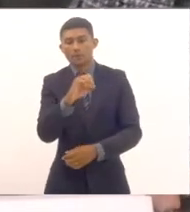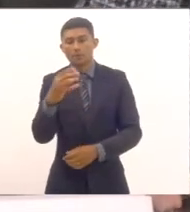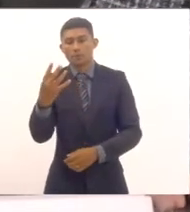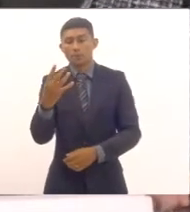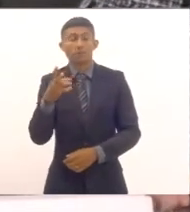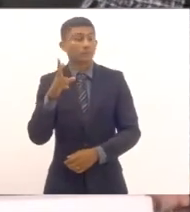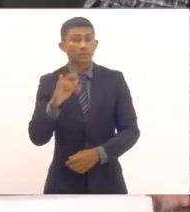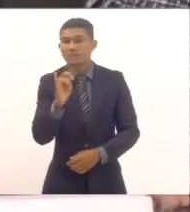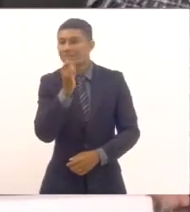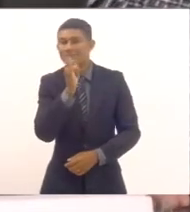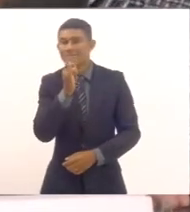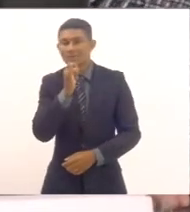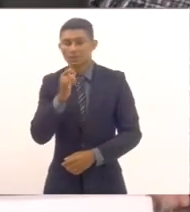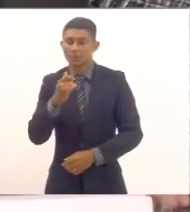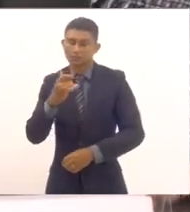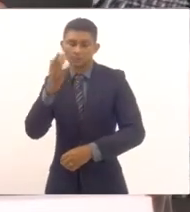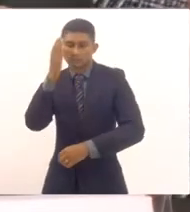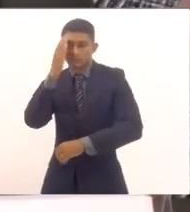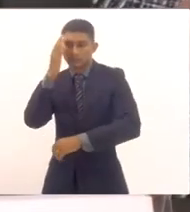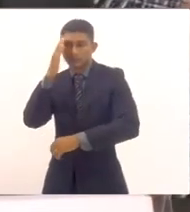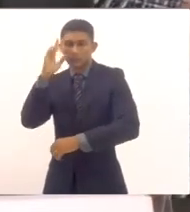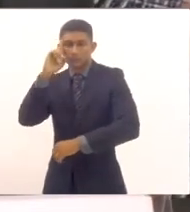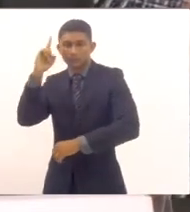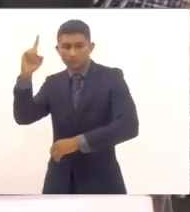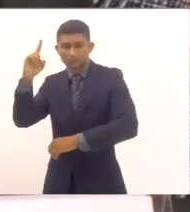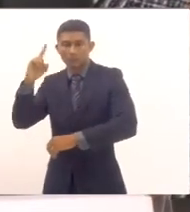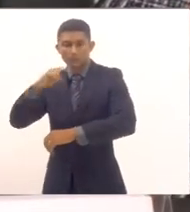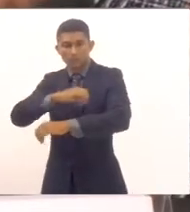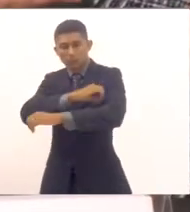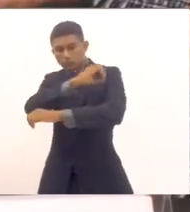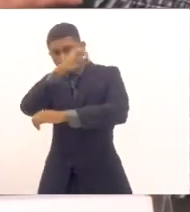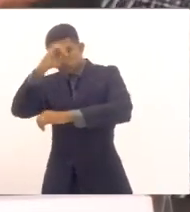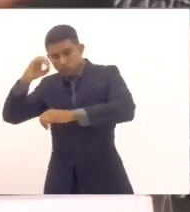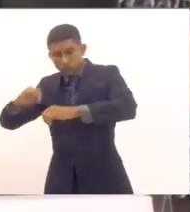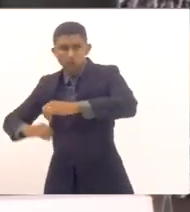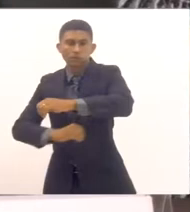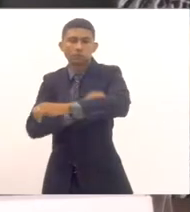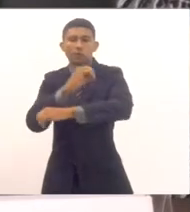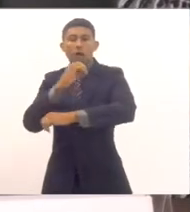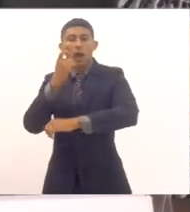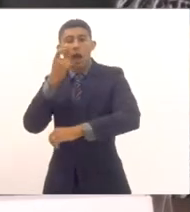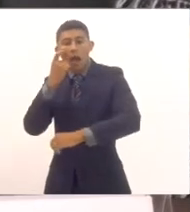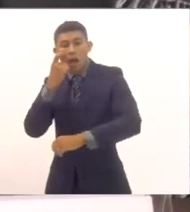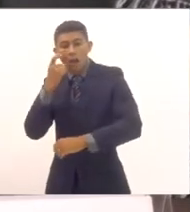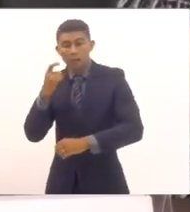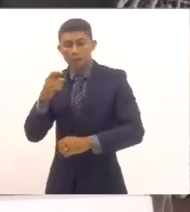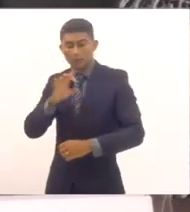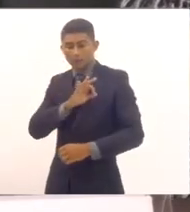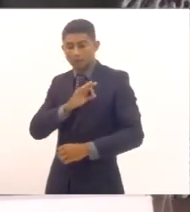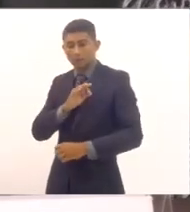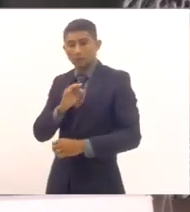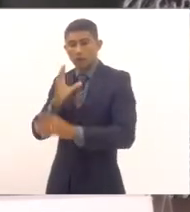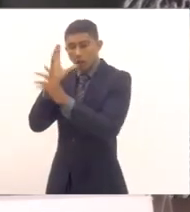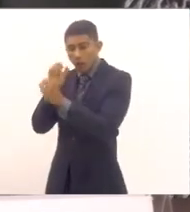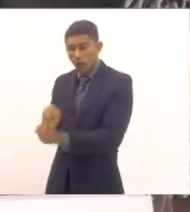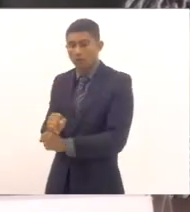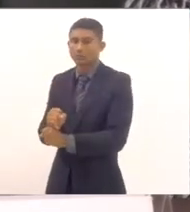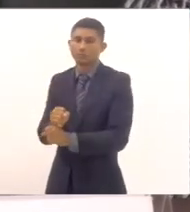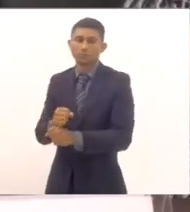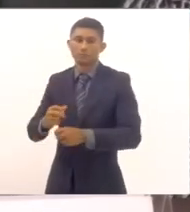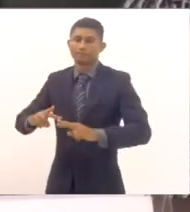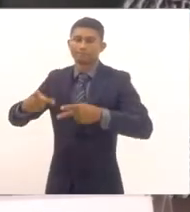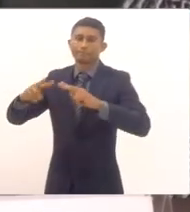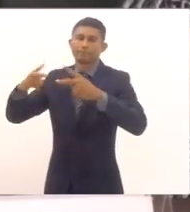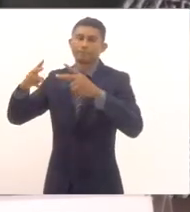multiplicar três turnos dois turnos por dia ou três turnos você vê o número de soldados que precisam Então acho que a